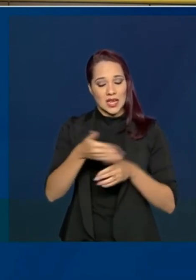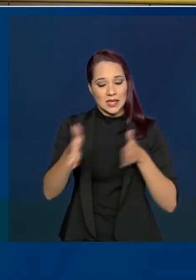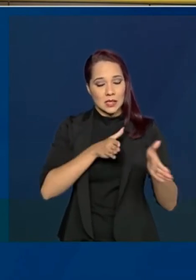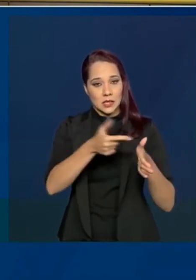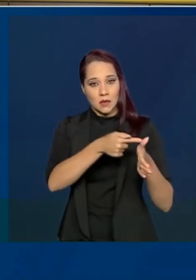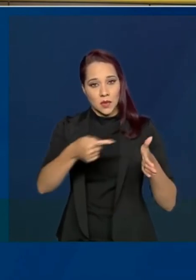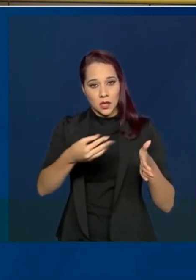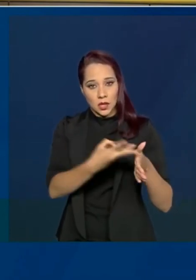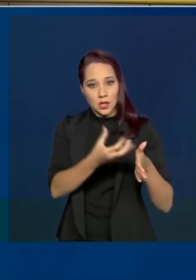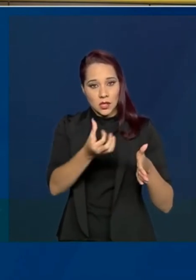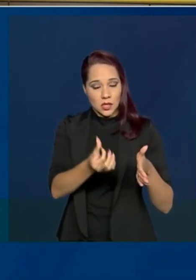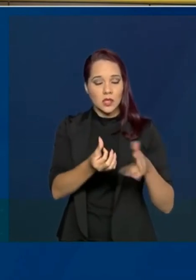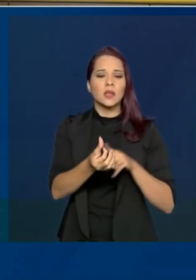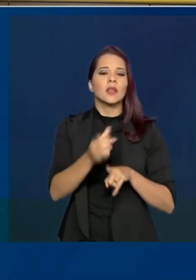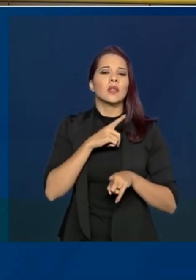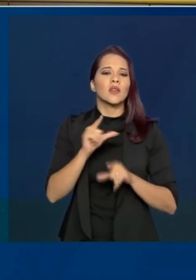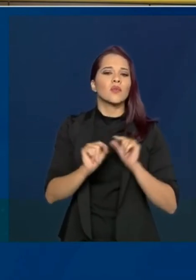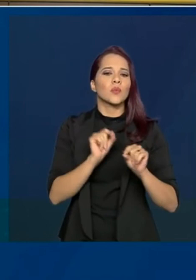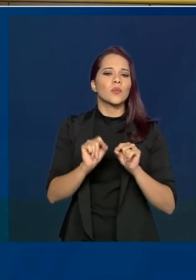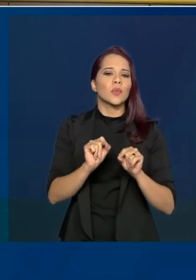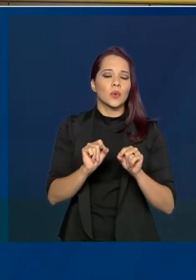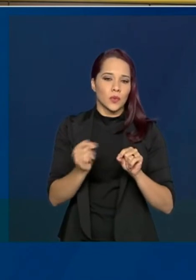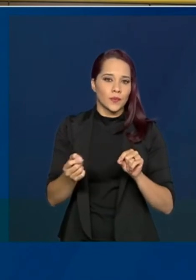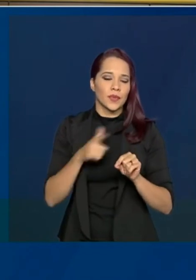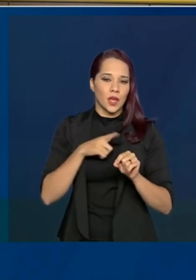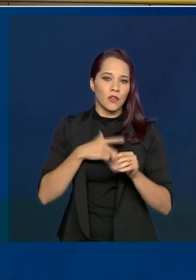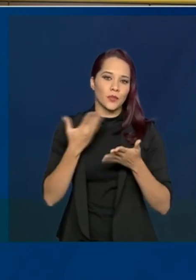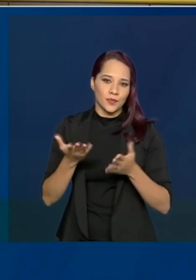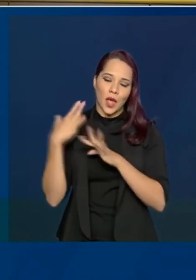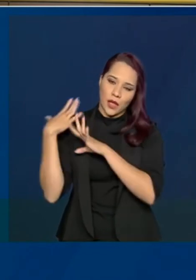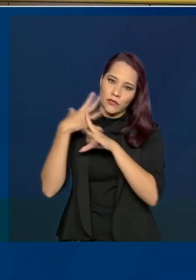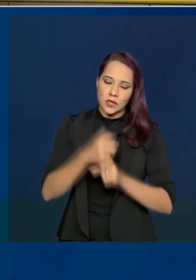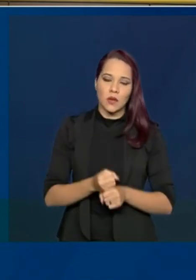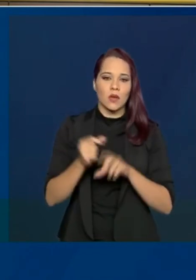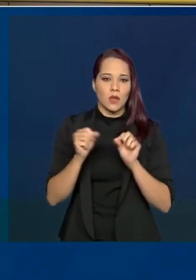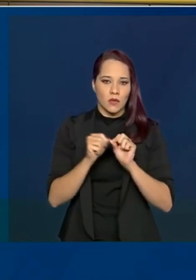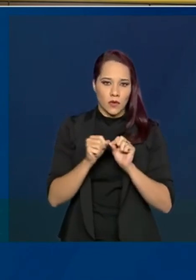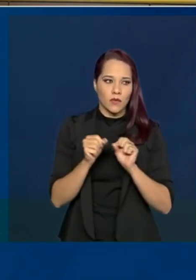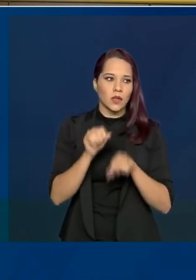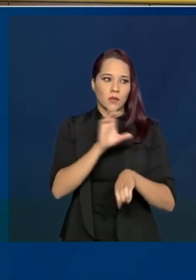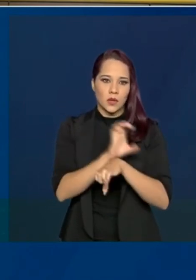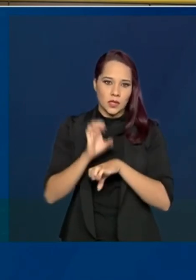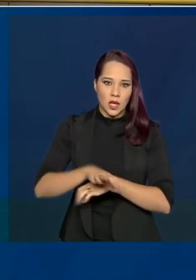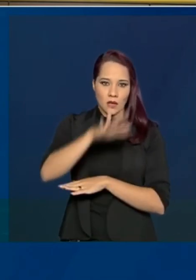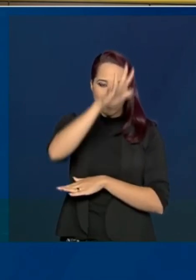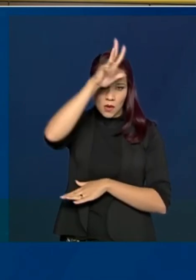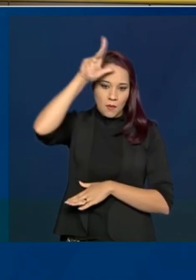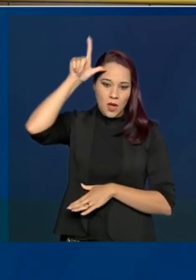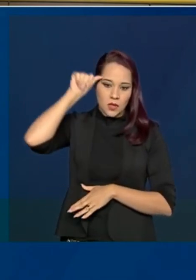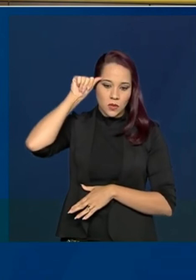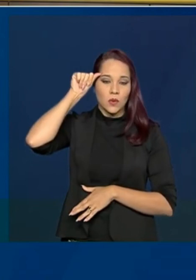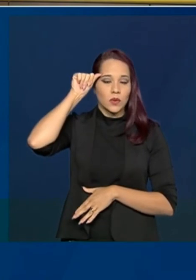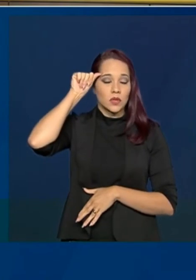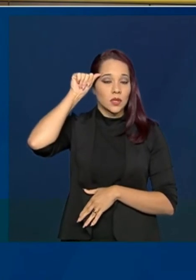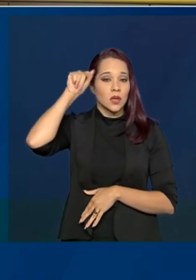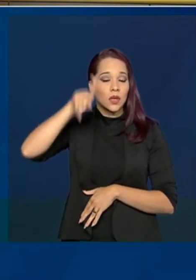epidemiológica 36 ocorreu principalmente por conta da revisão que foi feita pelos estados do Amazonas, principalmente,